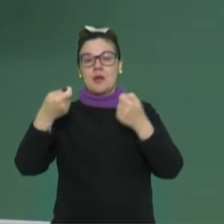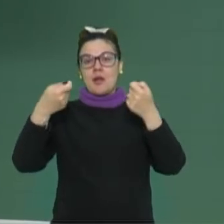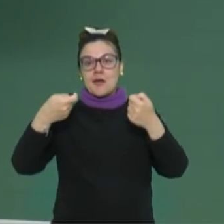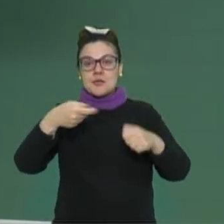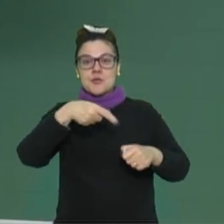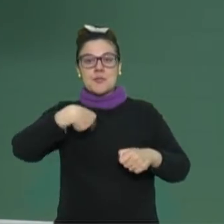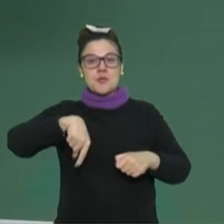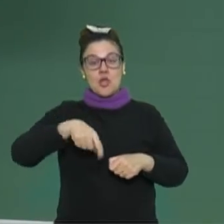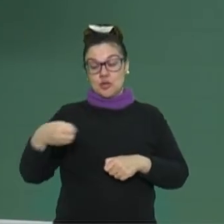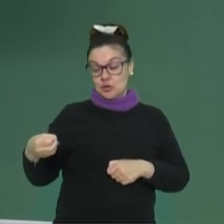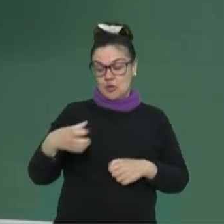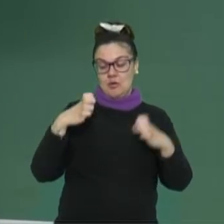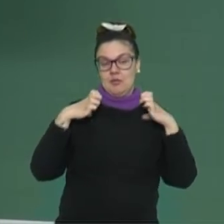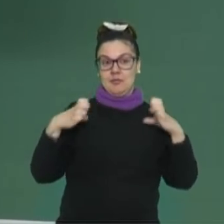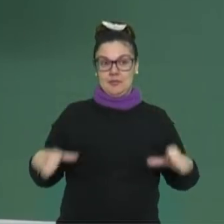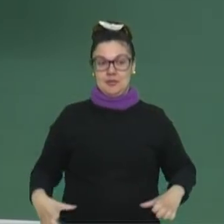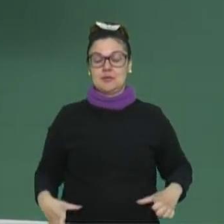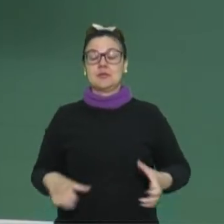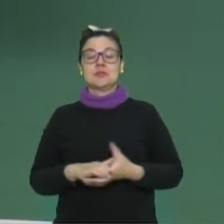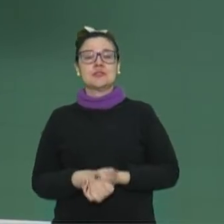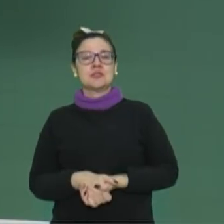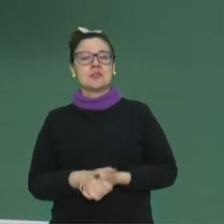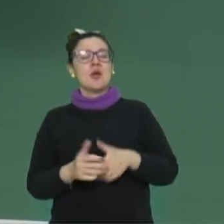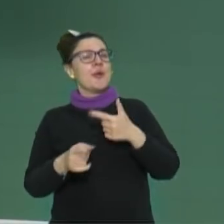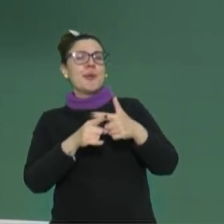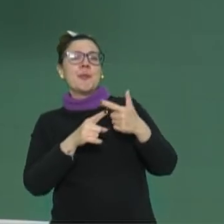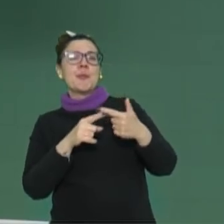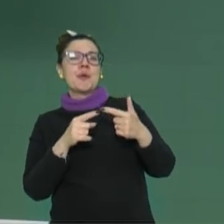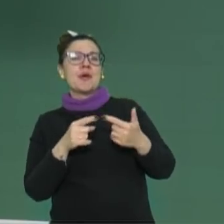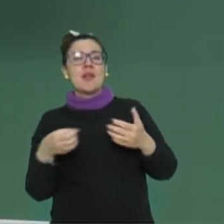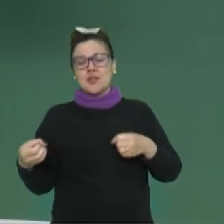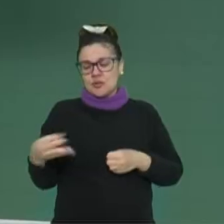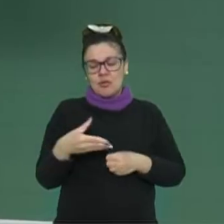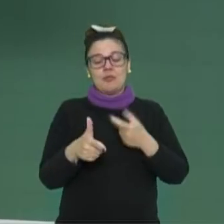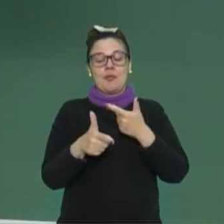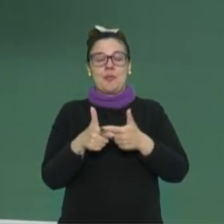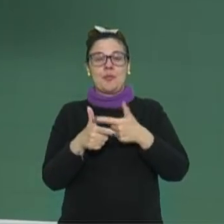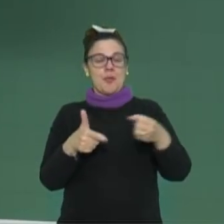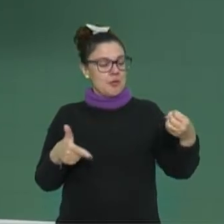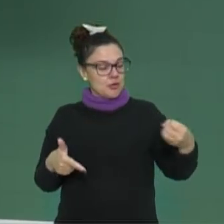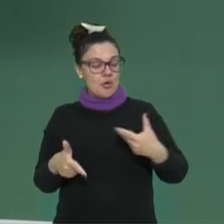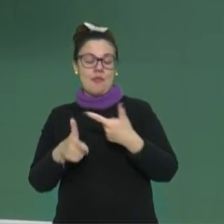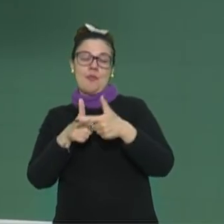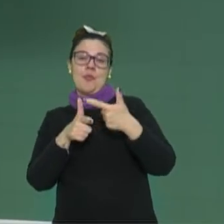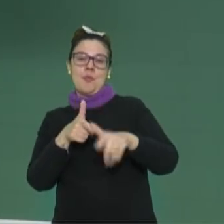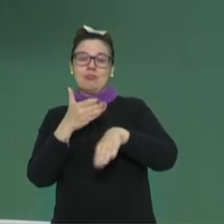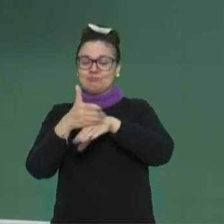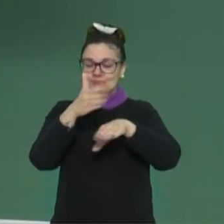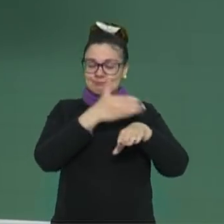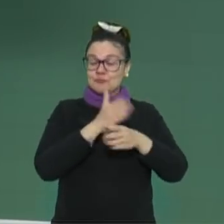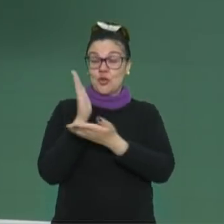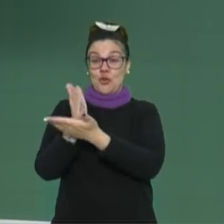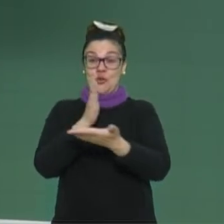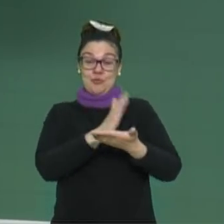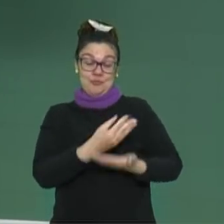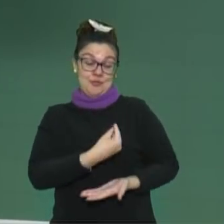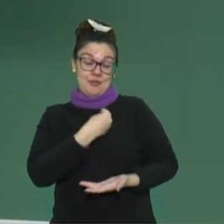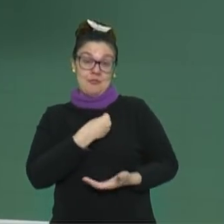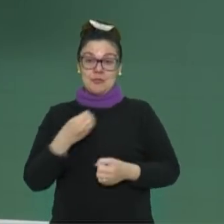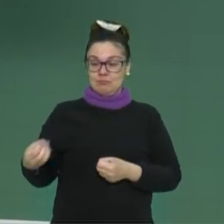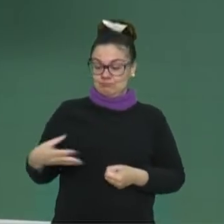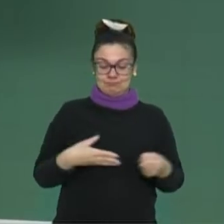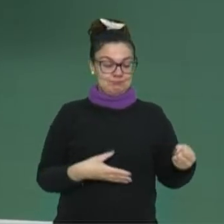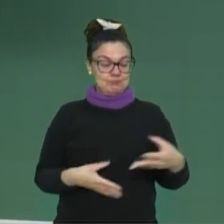então, construir uma nova ética, né? Até porque novos problemas da prática, da vida humana, do cotidiano surgiram.